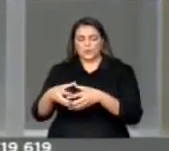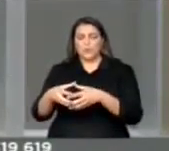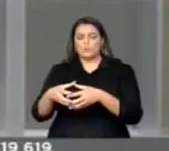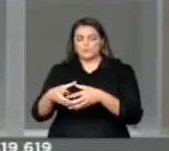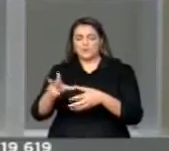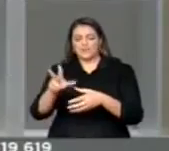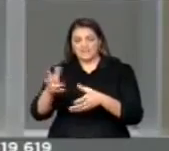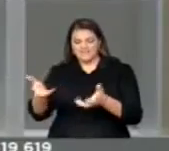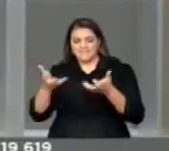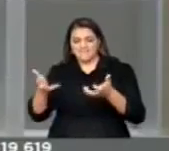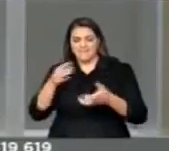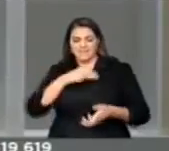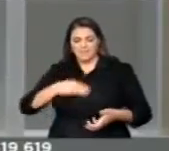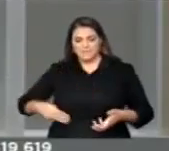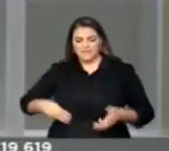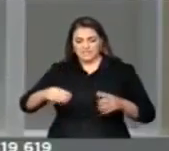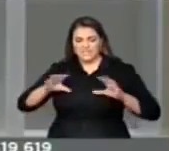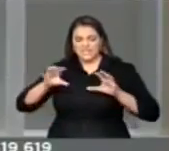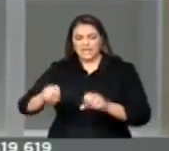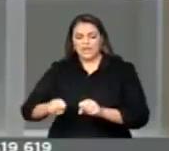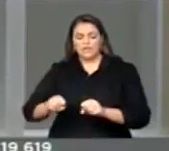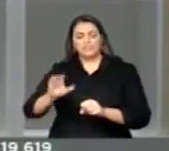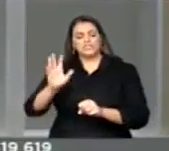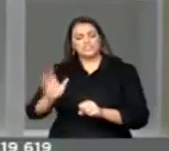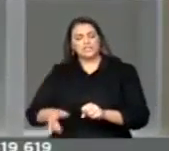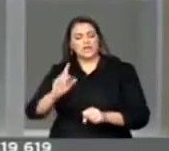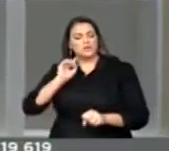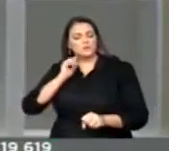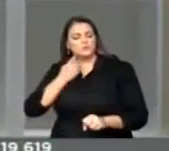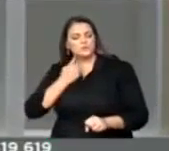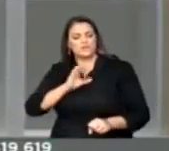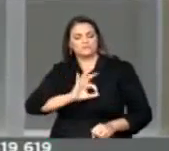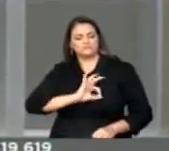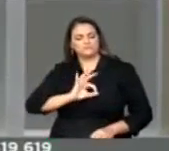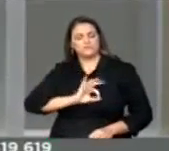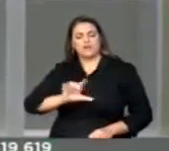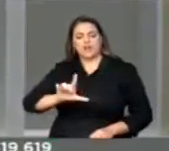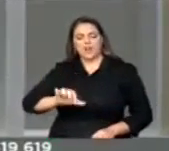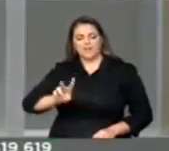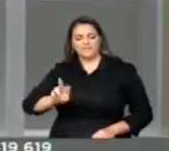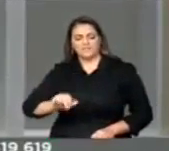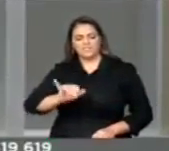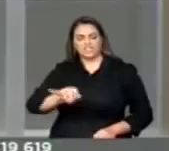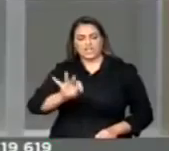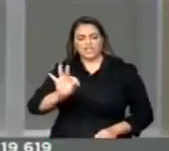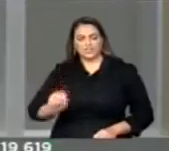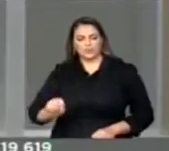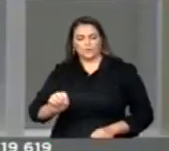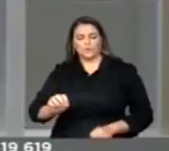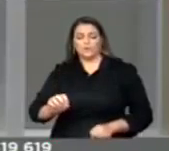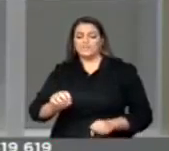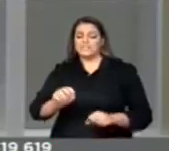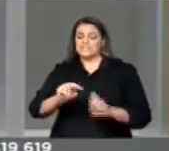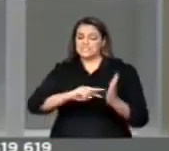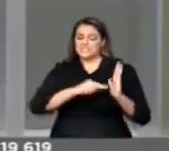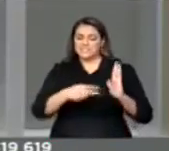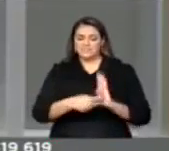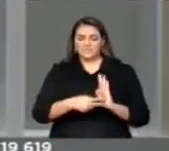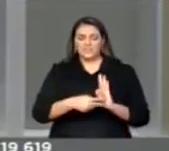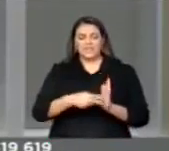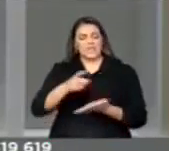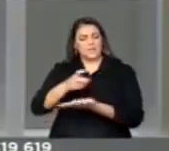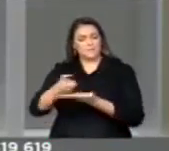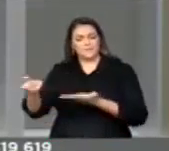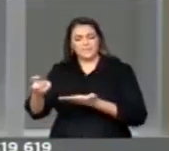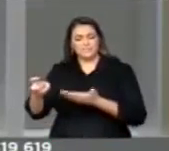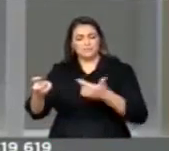da Lava Jato. Isso compusca todo o processo sucessório, o processo de impeachment.